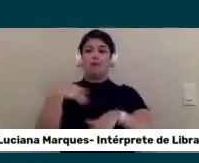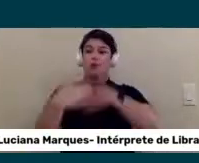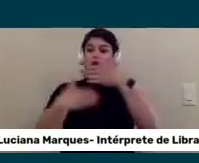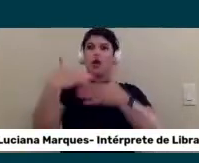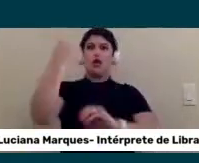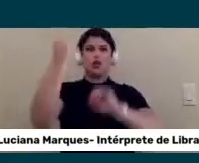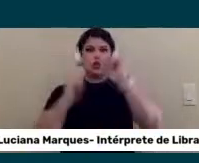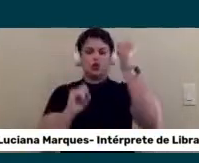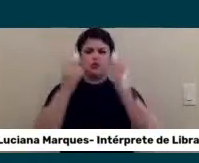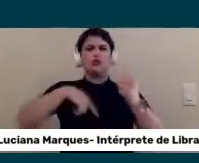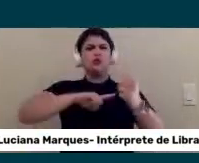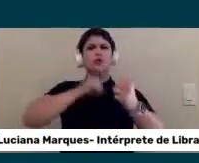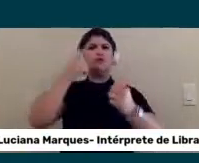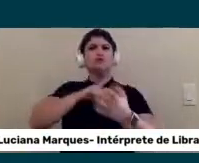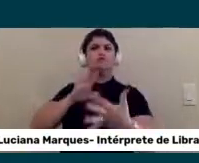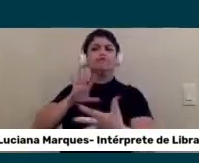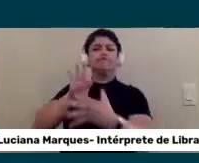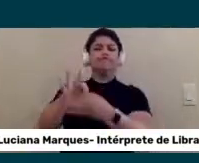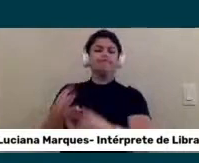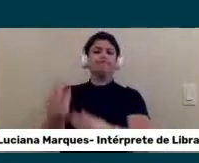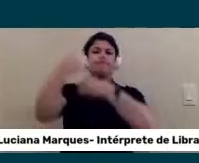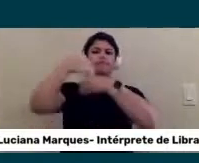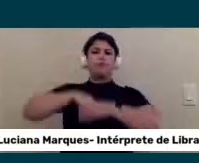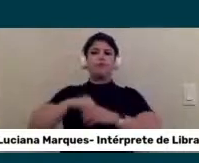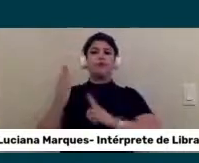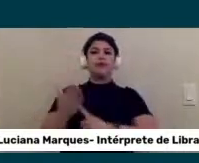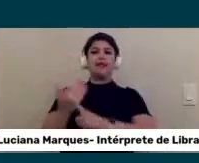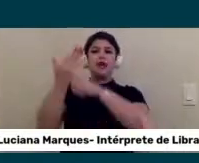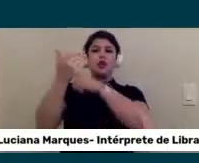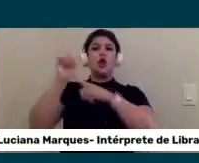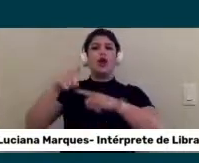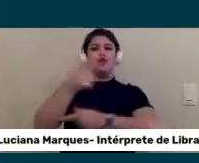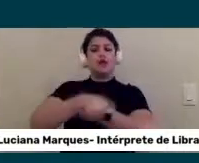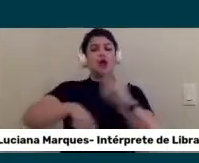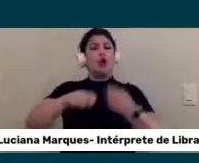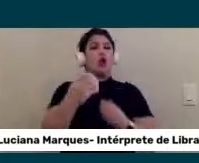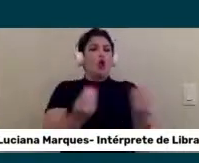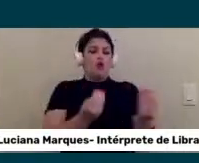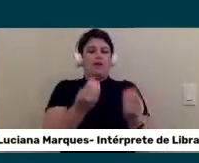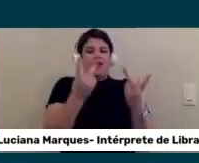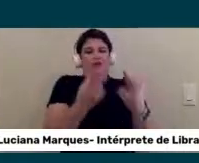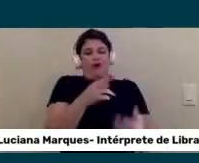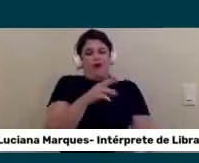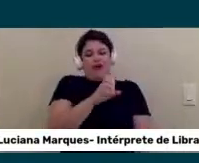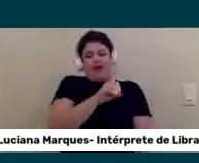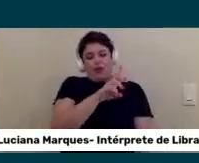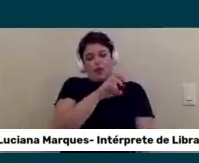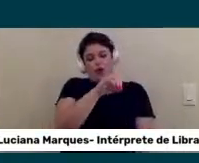integrar tecnologia com o negócio. Então, como o Edu trouxe, decisões